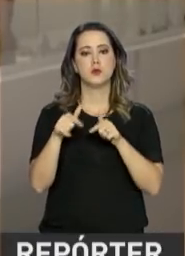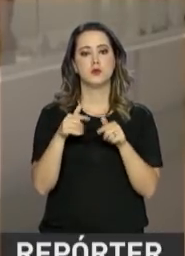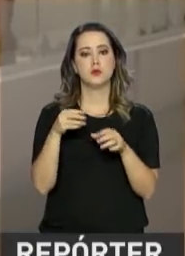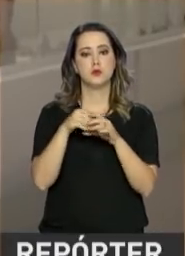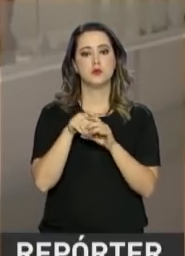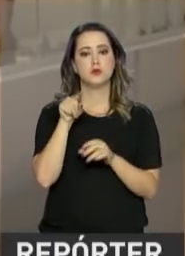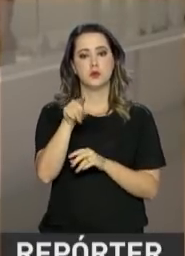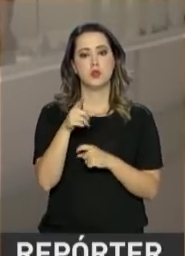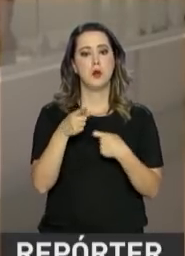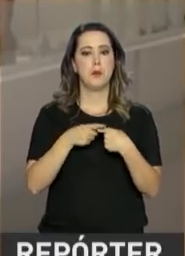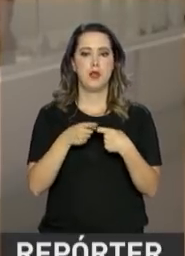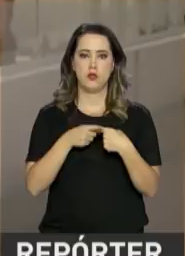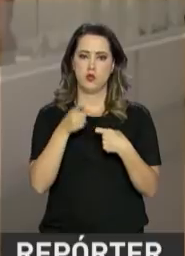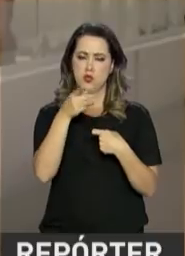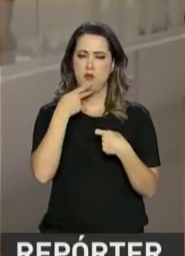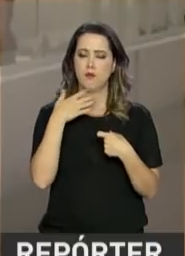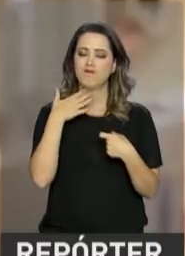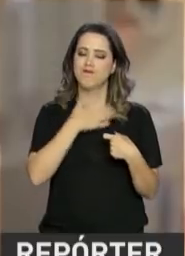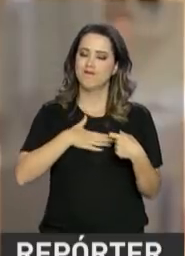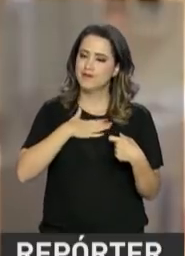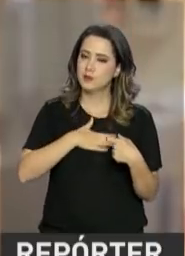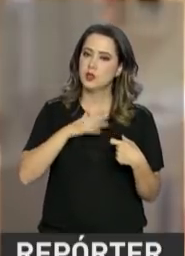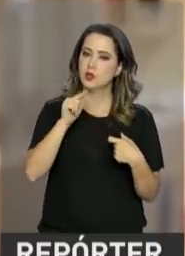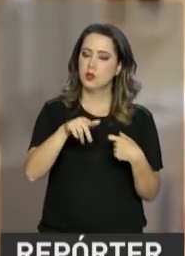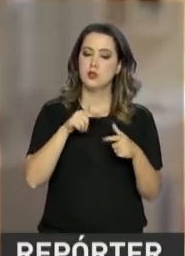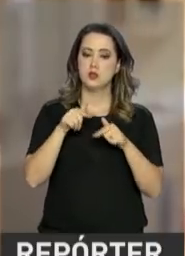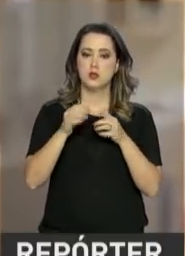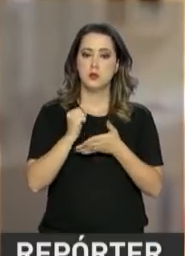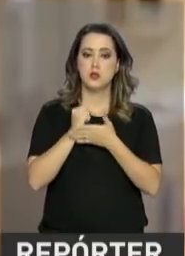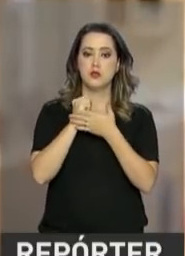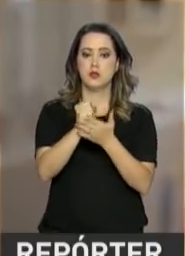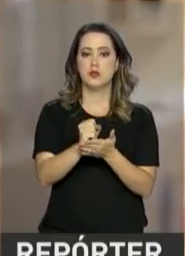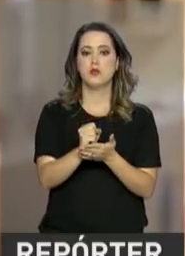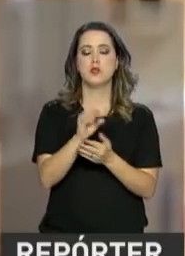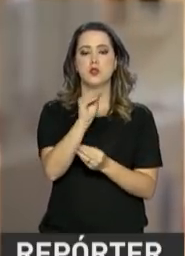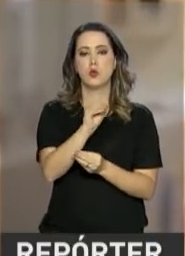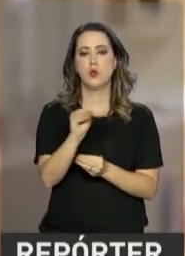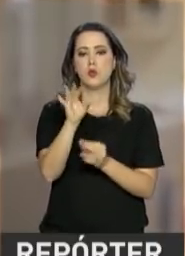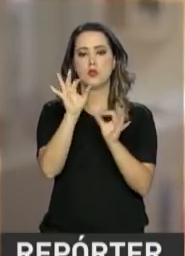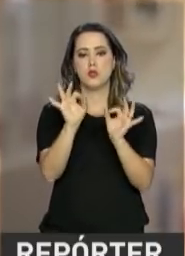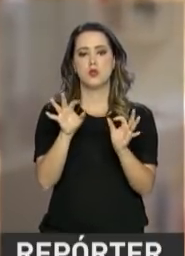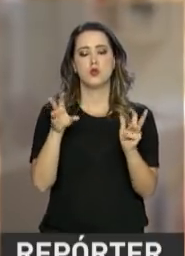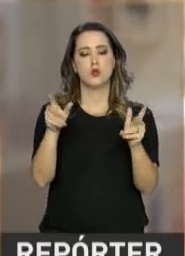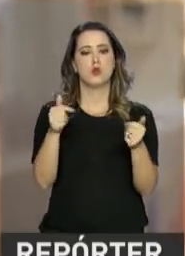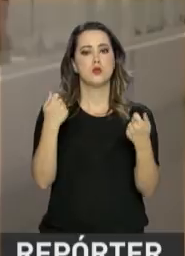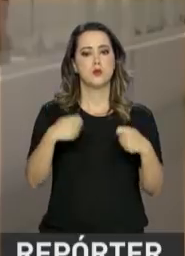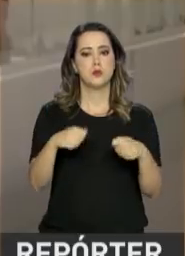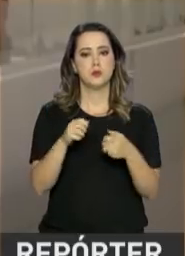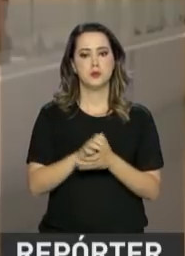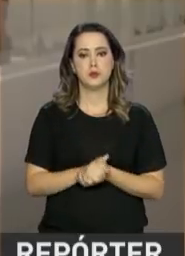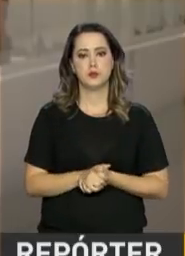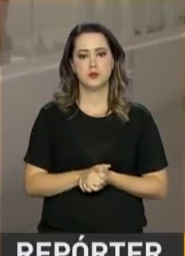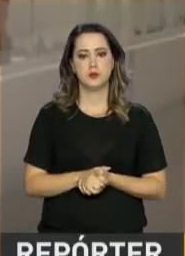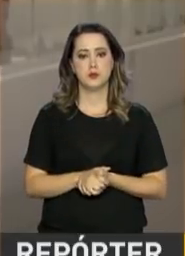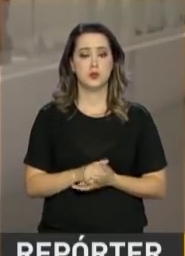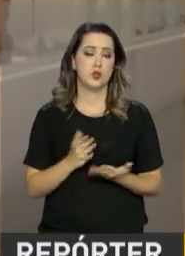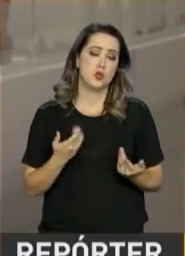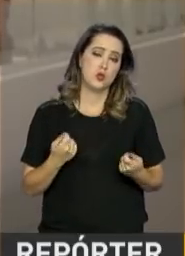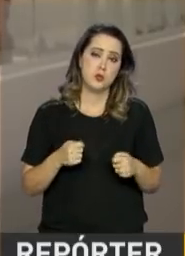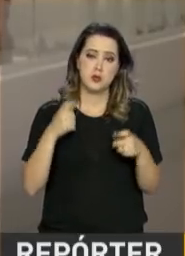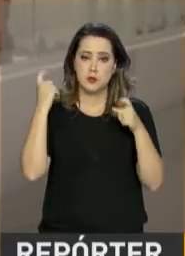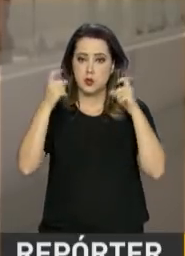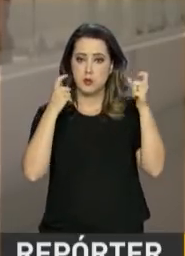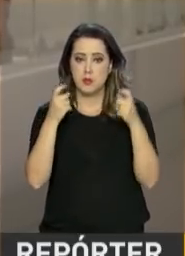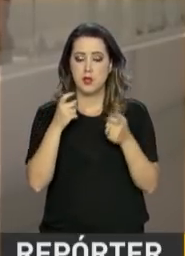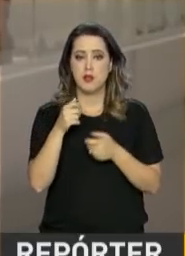a médica Vilani diz que é gratificante poder oferecer um tratamento de qualidade a todos que precisam. A gente não precisa se preocupar se os